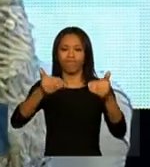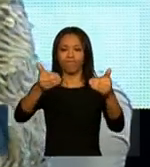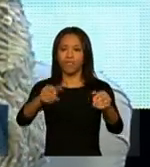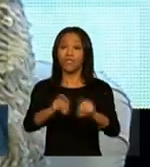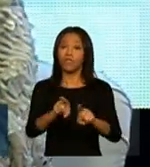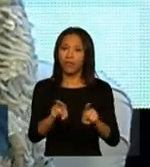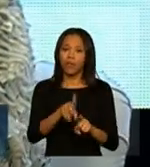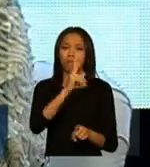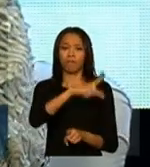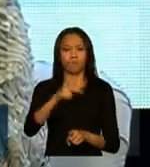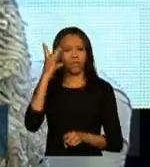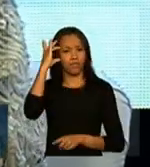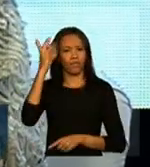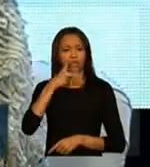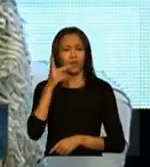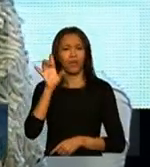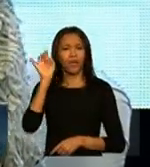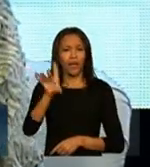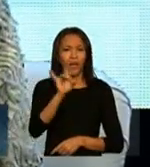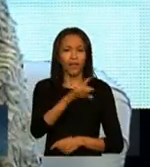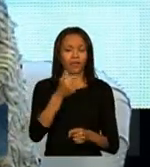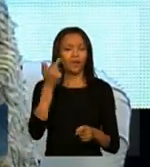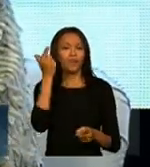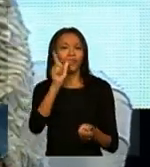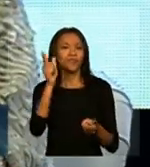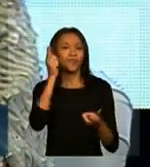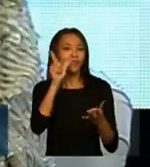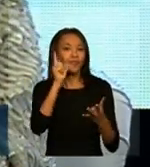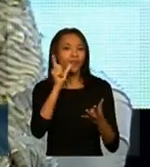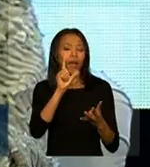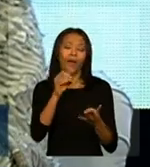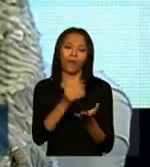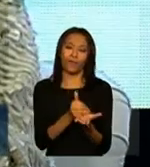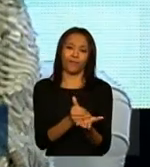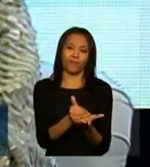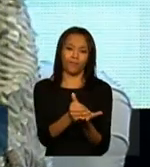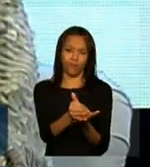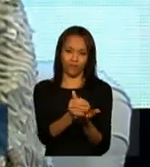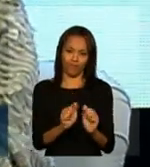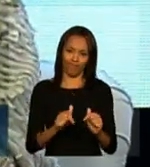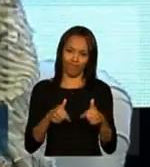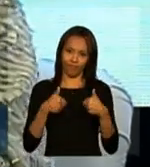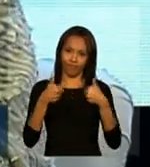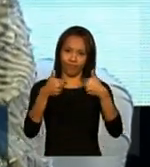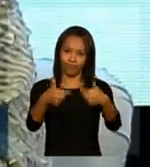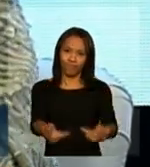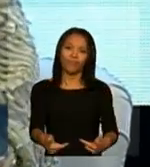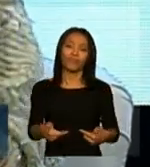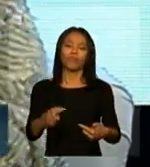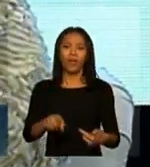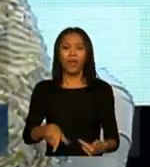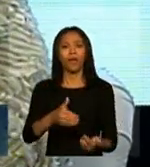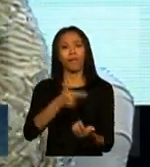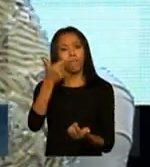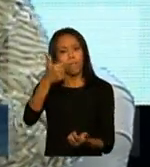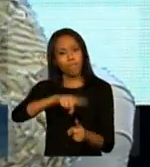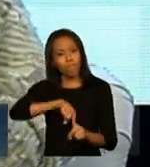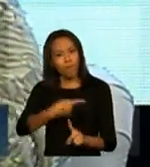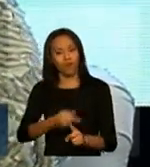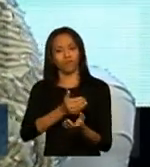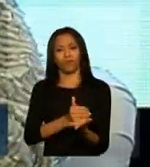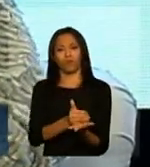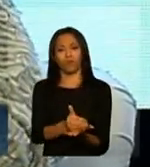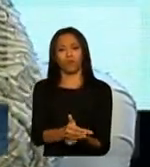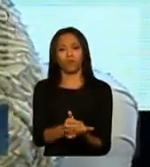coloca, cada conquista nossa é sempre um começo. Então, acho que nós estamos em mais um começo, né? Então, quais